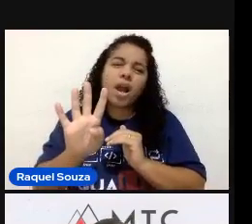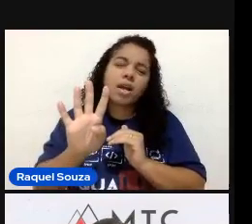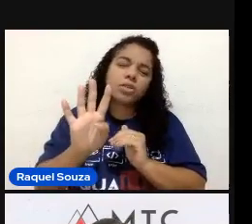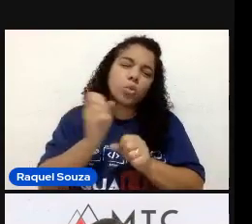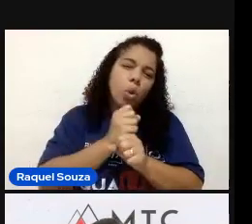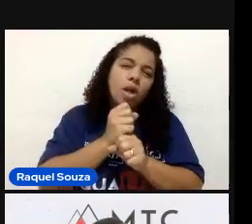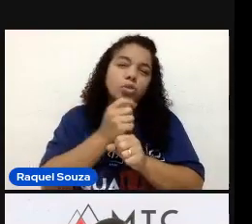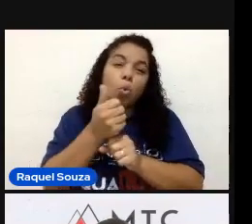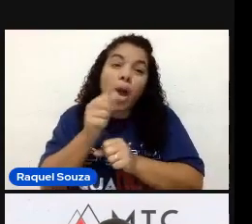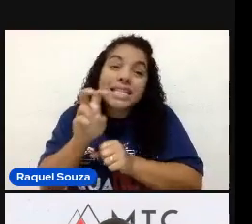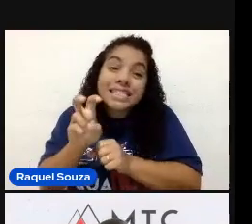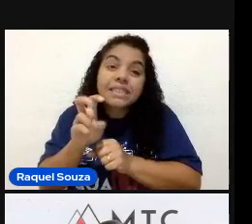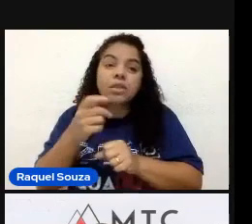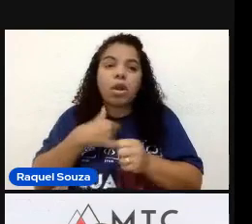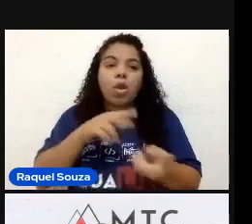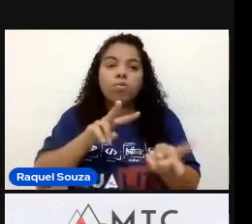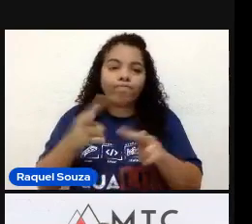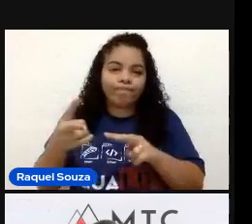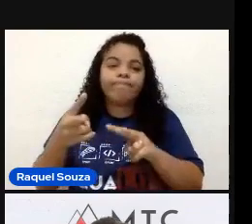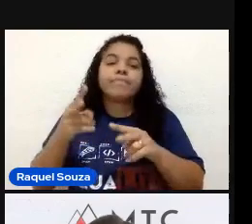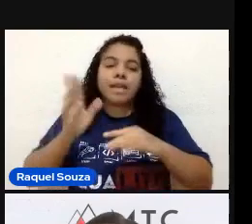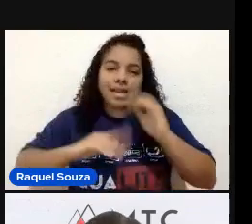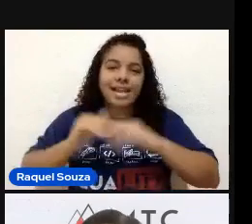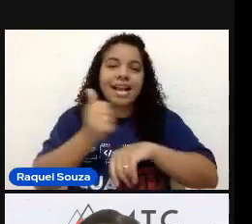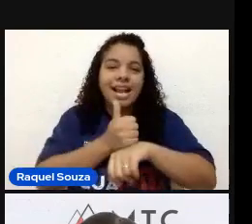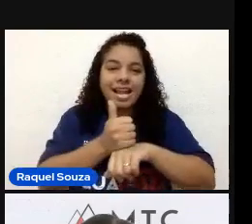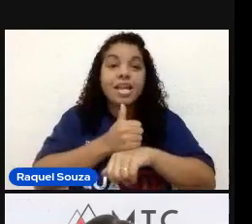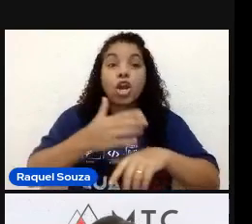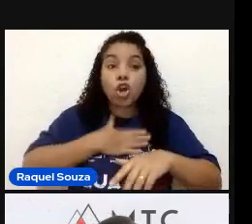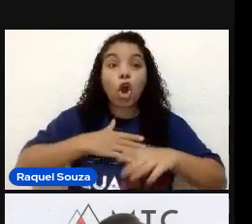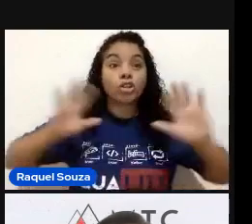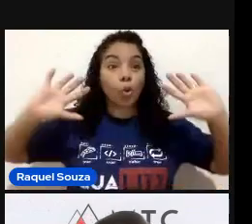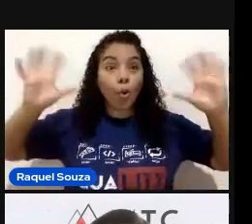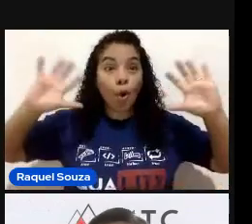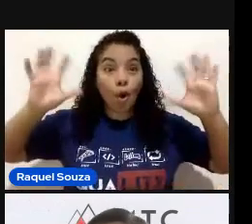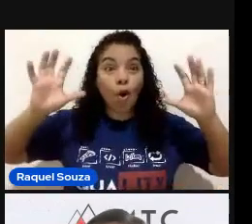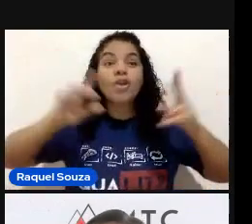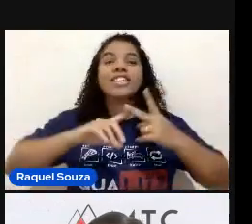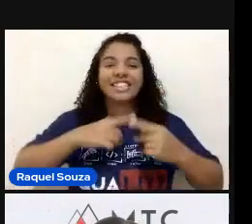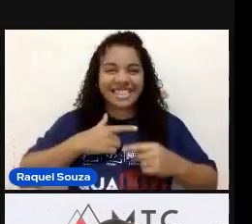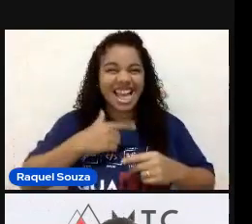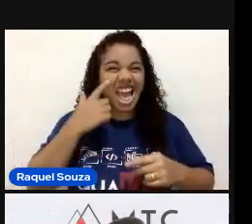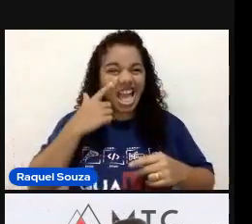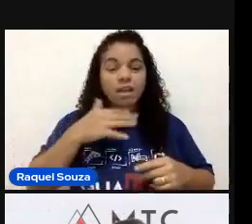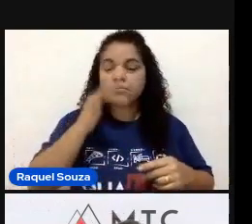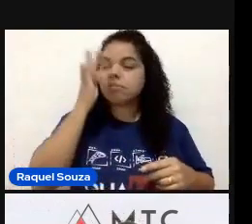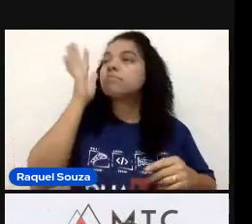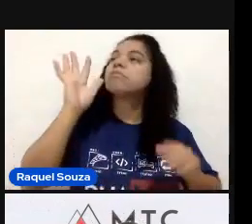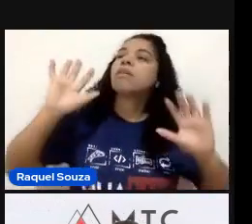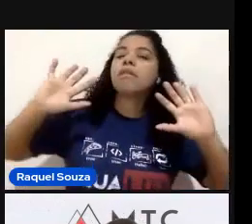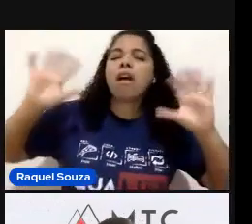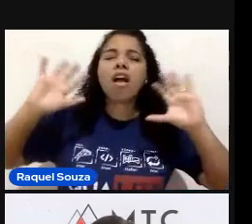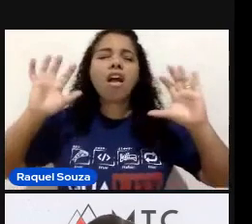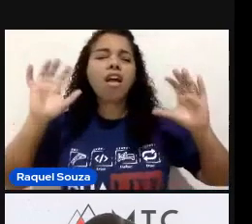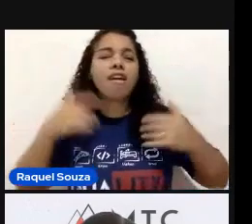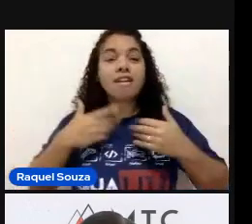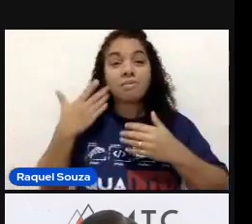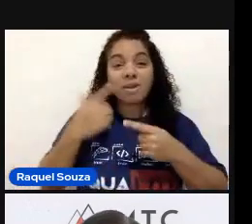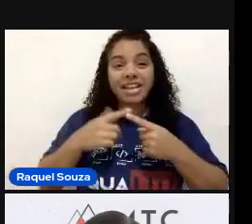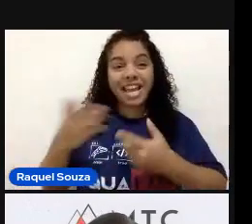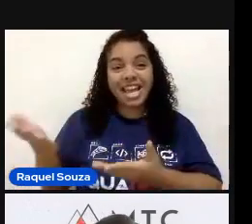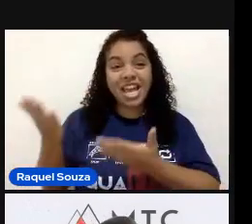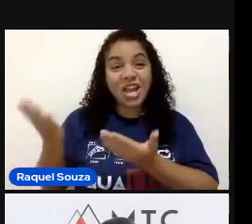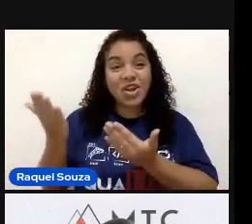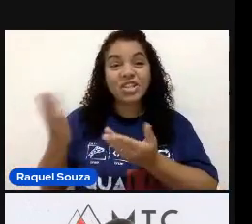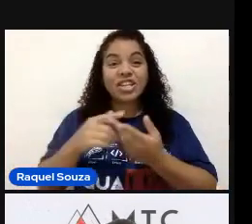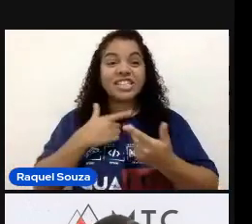uma pessoa de transição de carreira. Gosto de jogar vôlei. Sou metida jogadora de vôlei, que quando eu era adolescente, cheguei a jogar ainda na